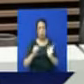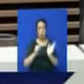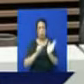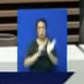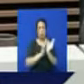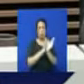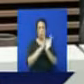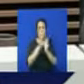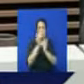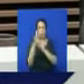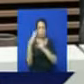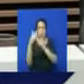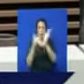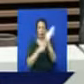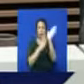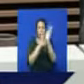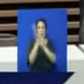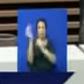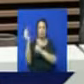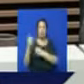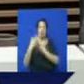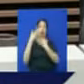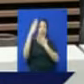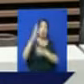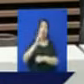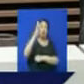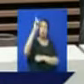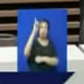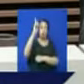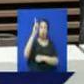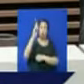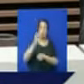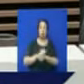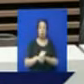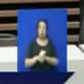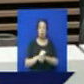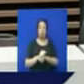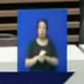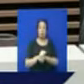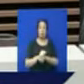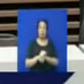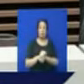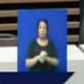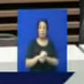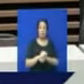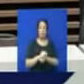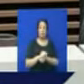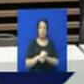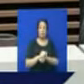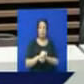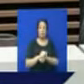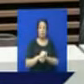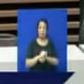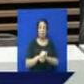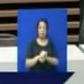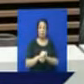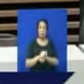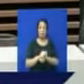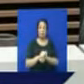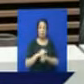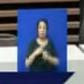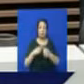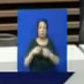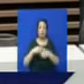nosso Deus, e que em Rio Grande não tenha nenhum outro nome a ser exaltado que o nome de Jesus. Nós que